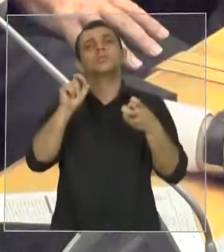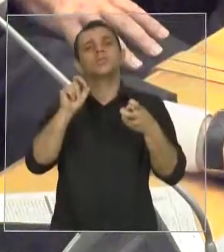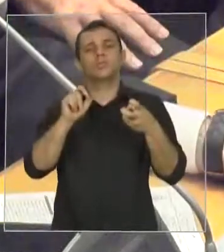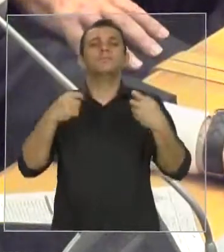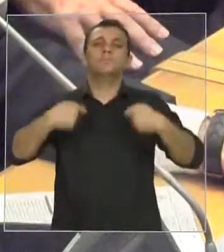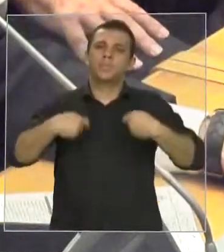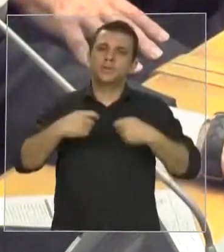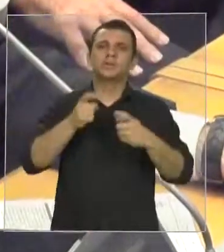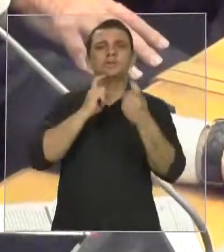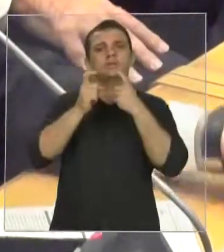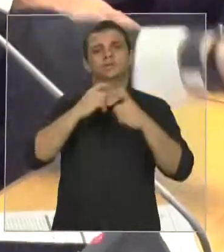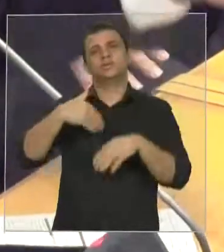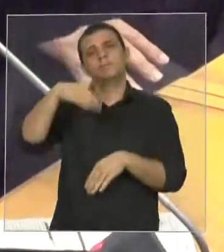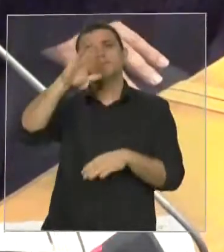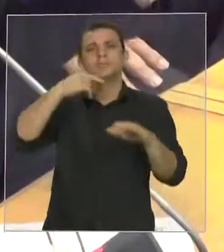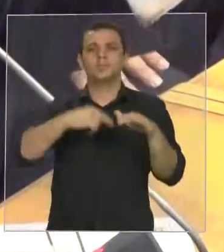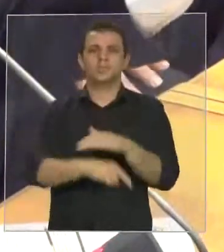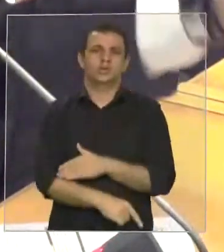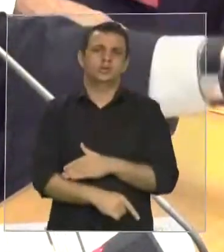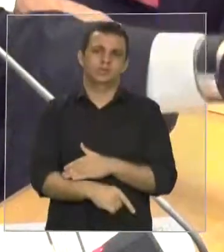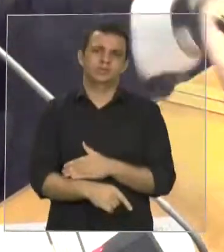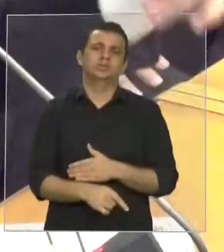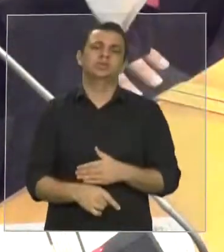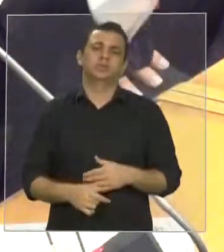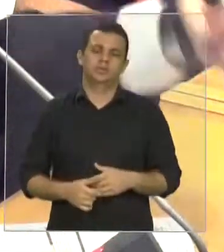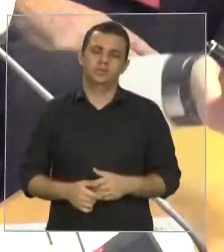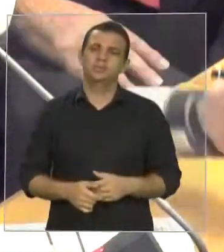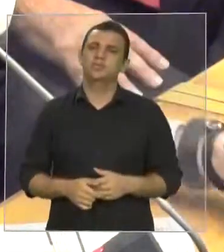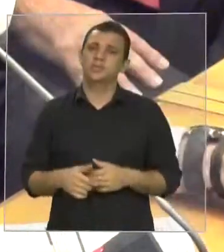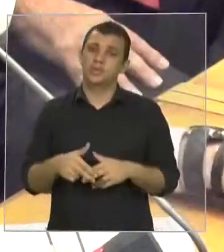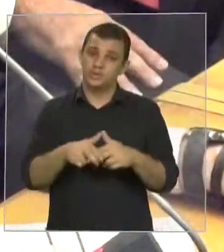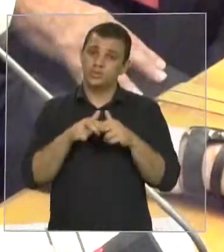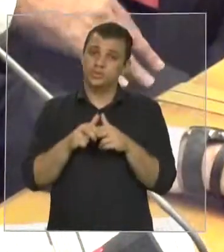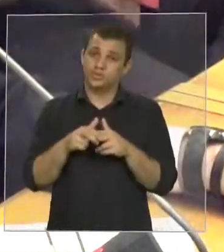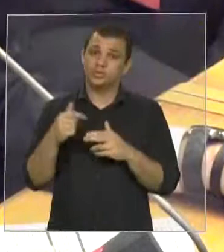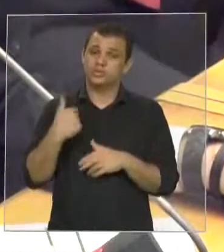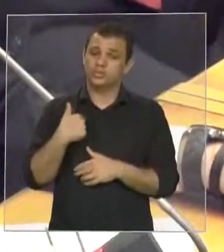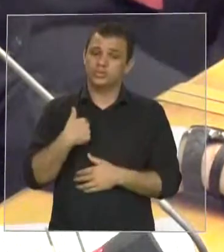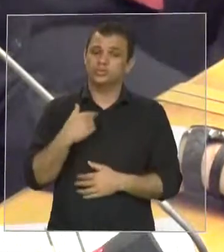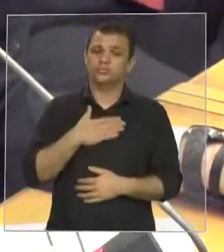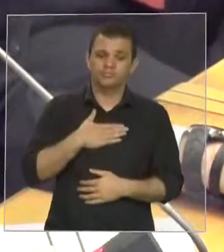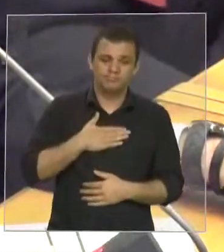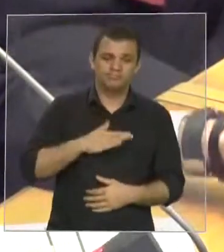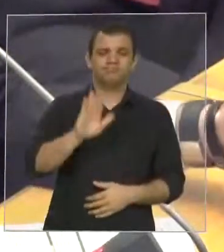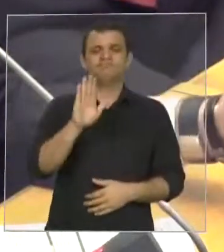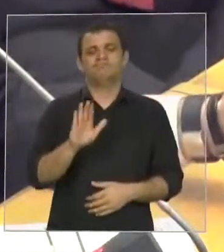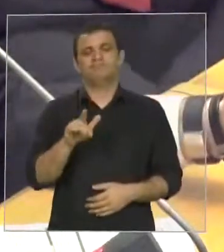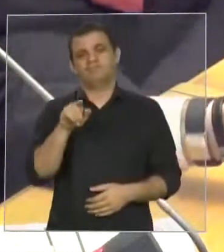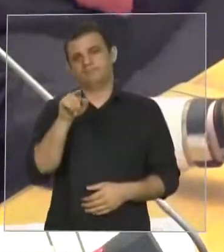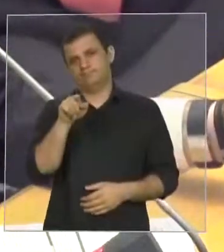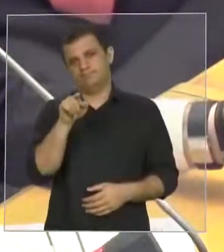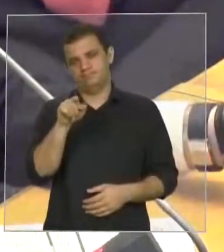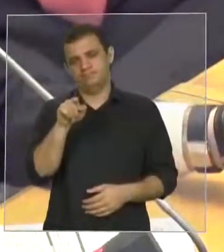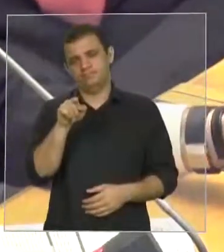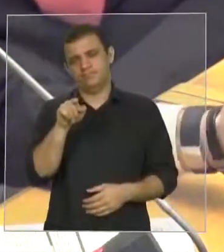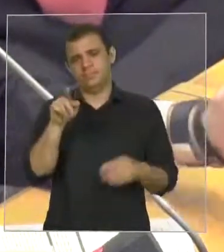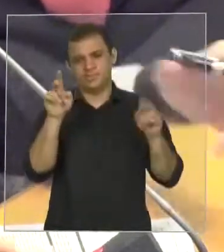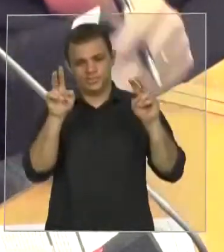aprofundarmos essa discussão. Então, eu deixo aqui meu repúdio em relação a